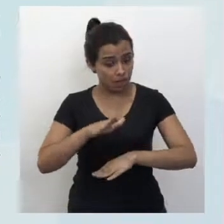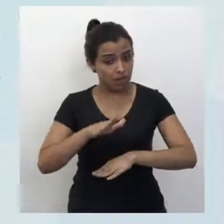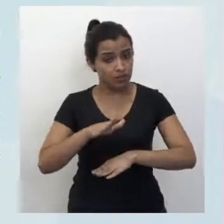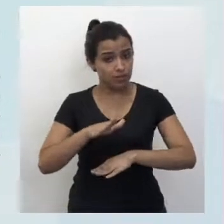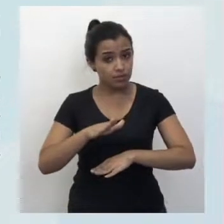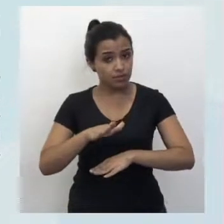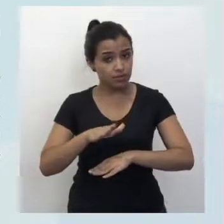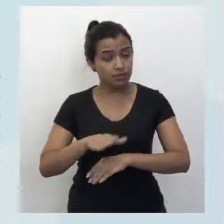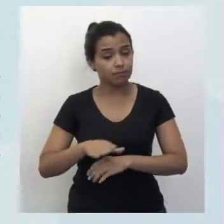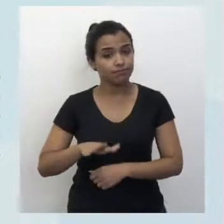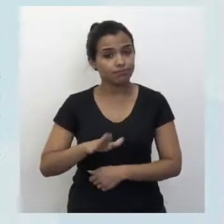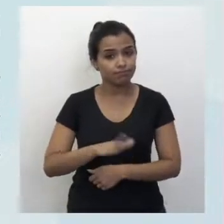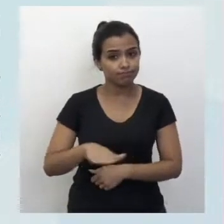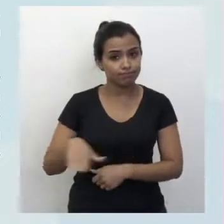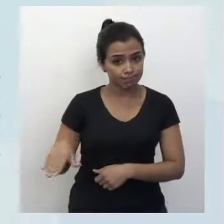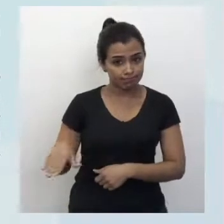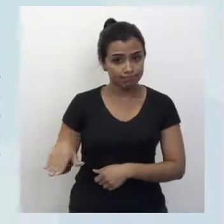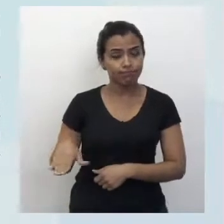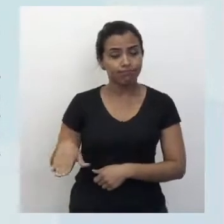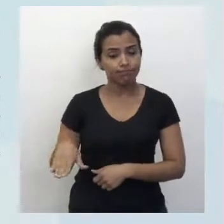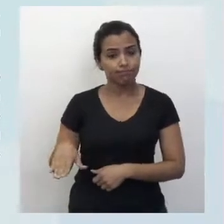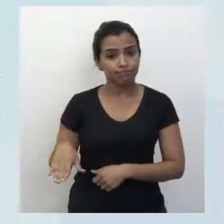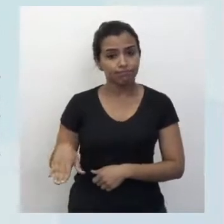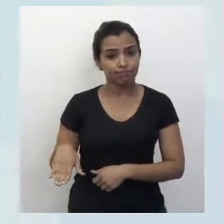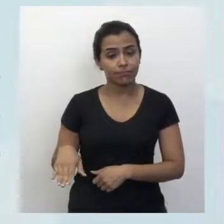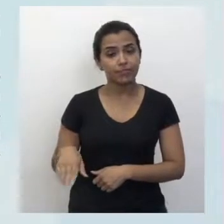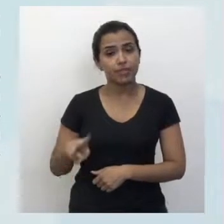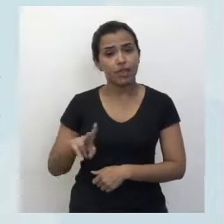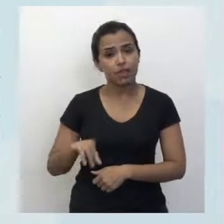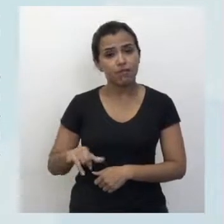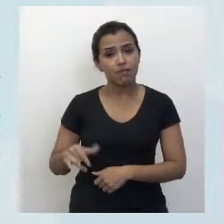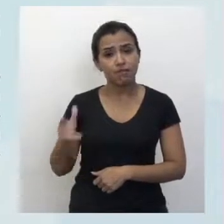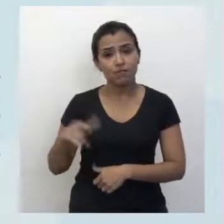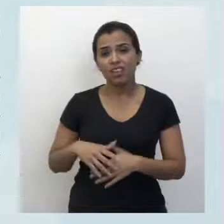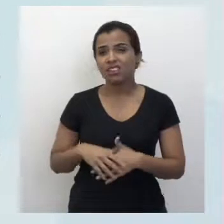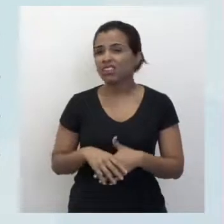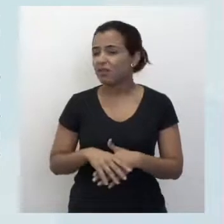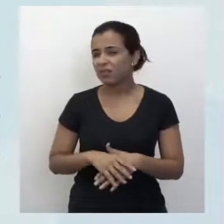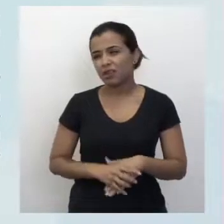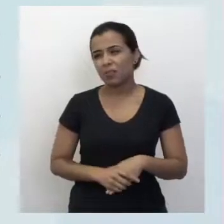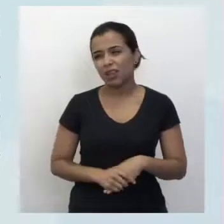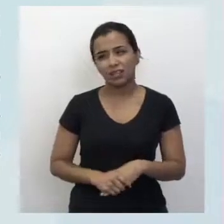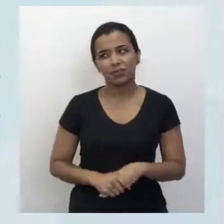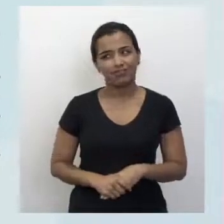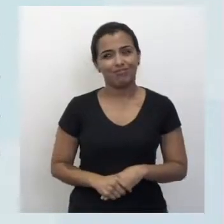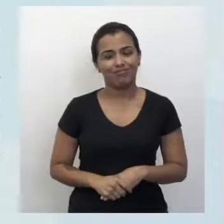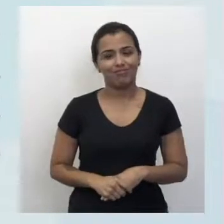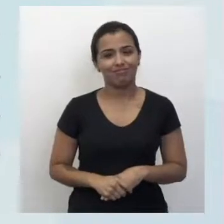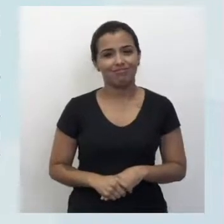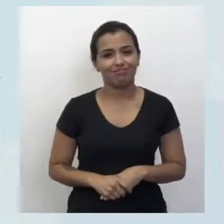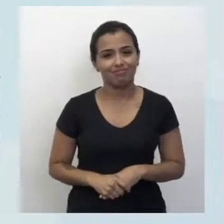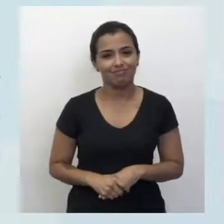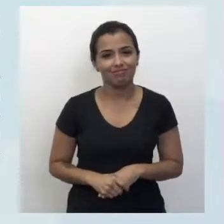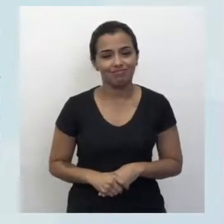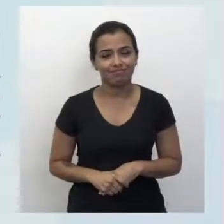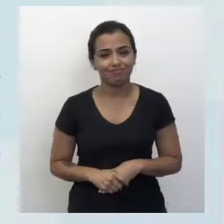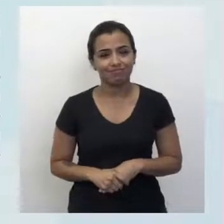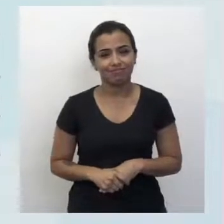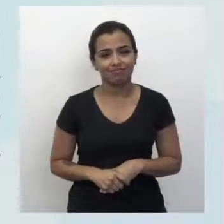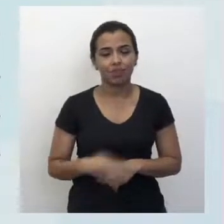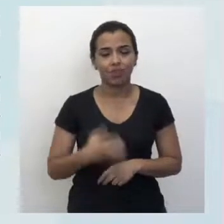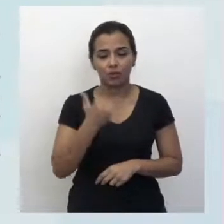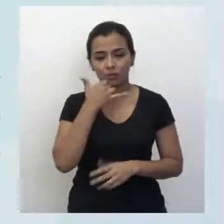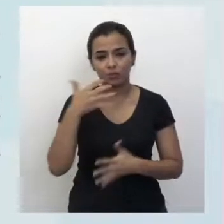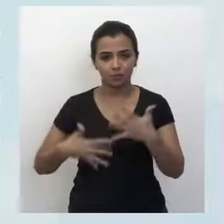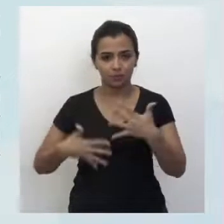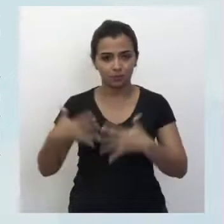serão recebidos com o mesmo cuidado que este ou maior. Pois então, a roda é alguma praia